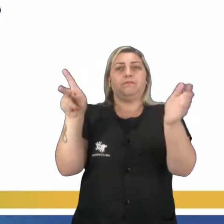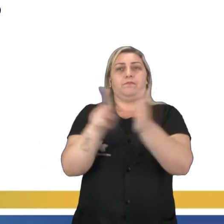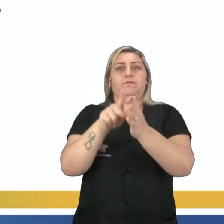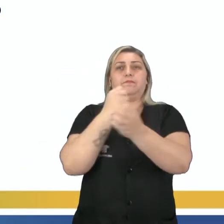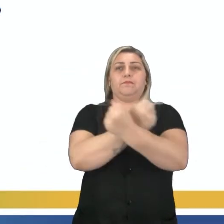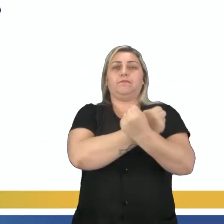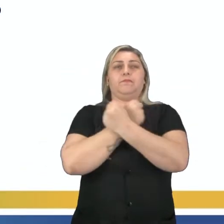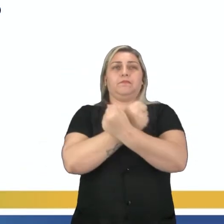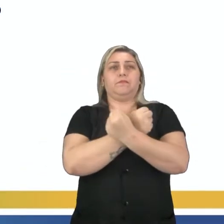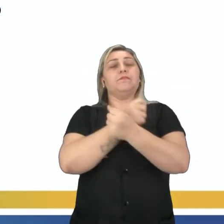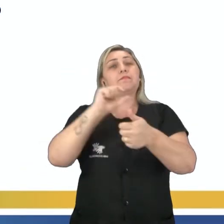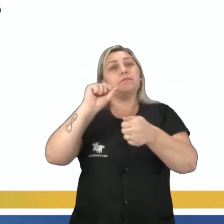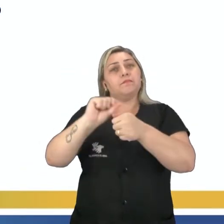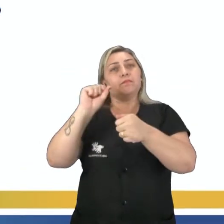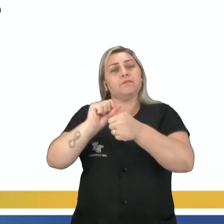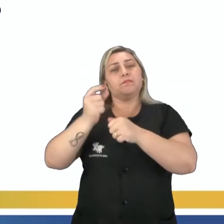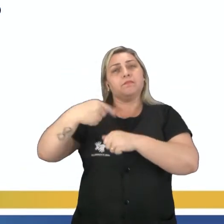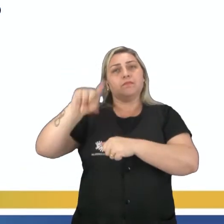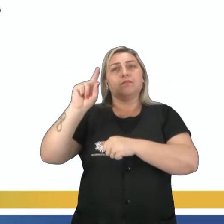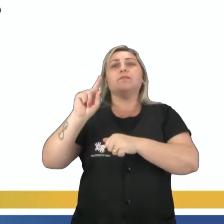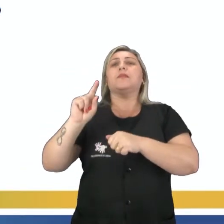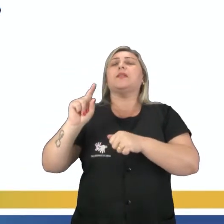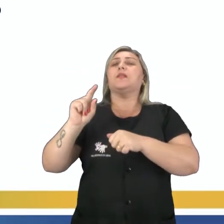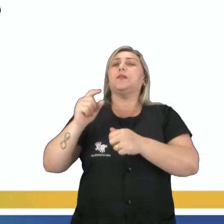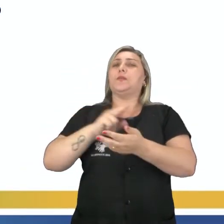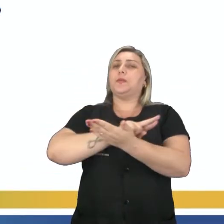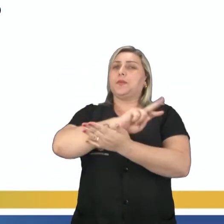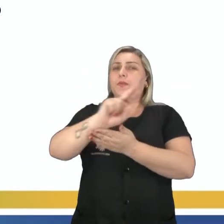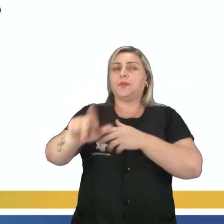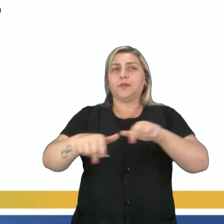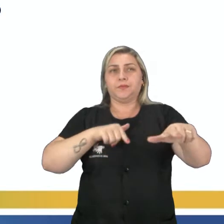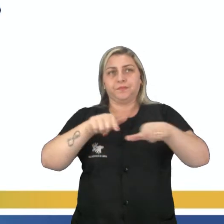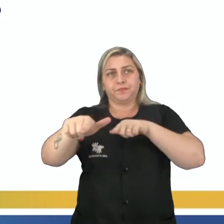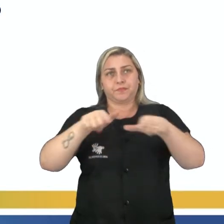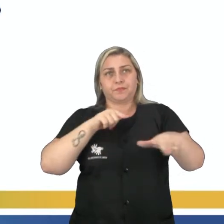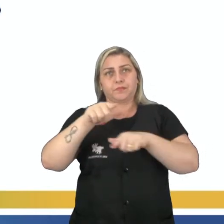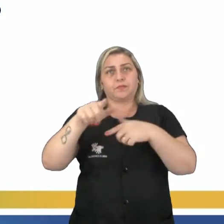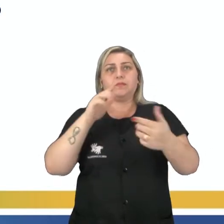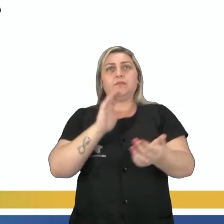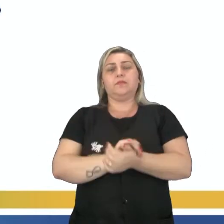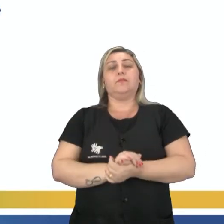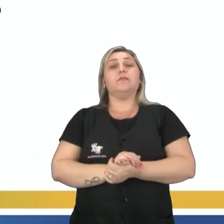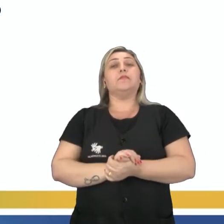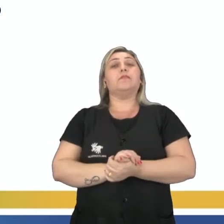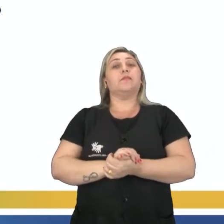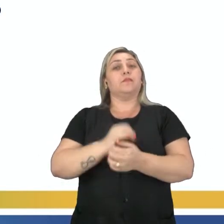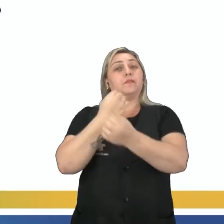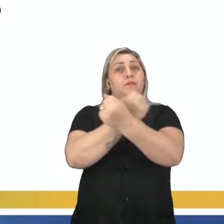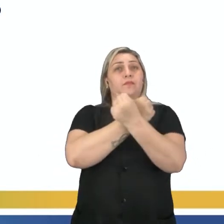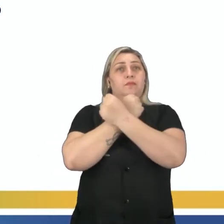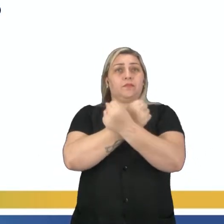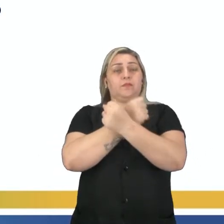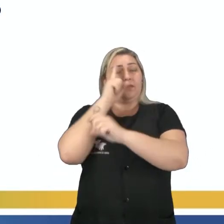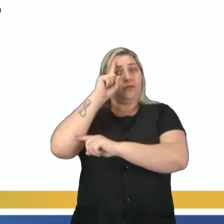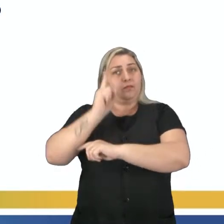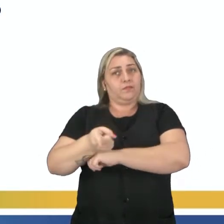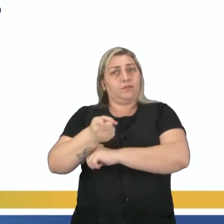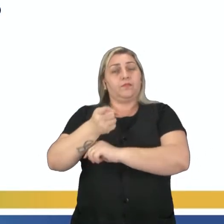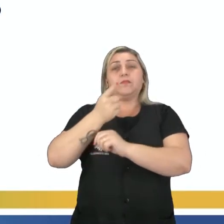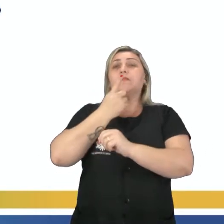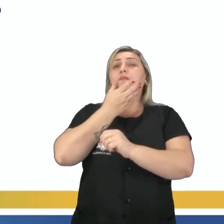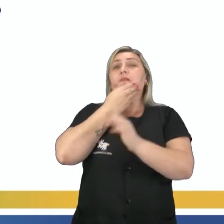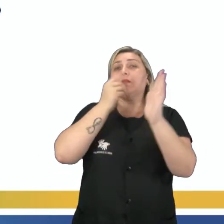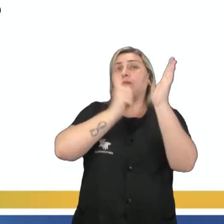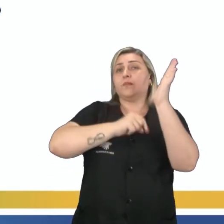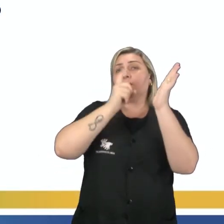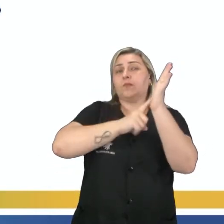escravos, que faziam os mais diversos trabalhos, Então, quem fazia mais diversos trabalhos? Os escravos, tá? A mando dos seus senhores.